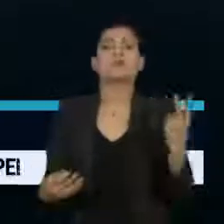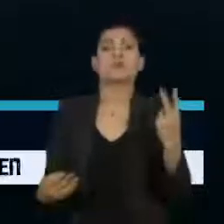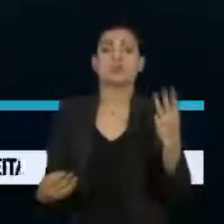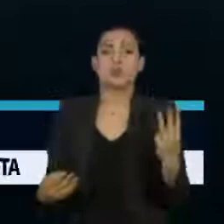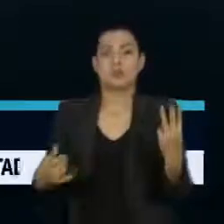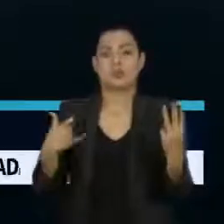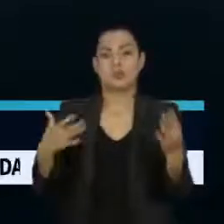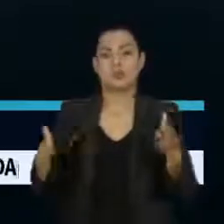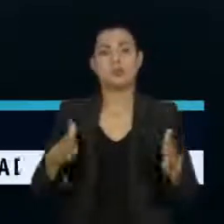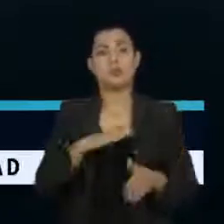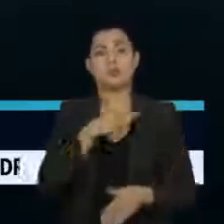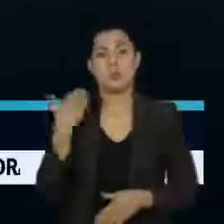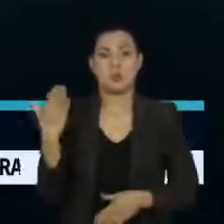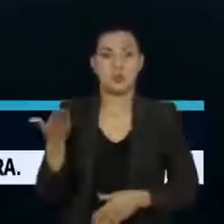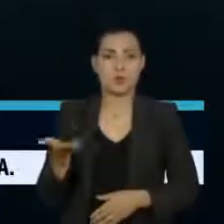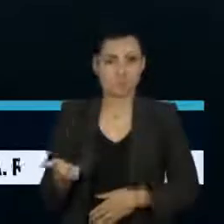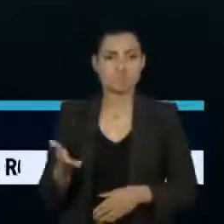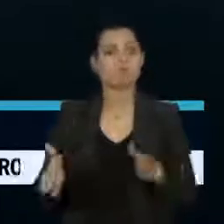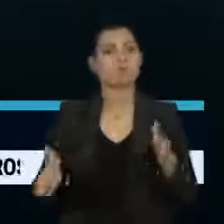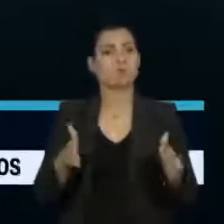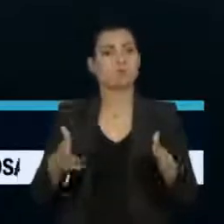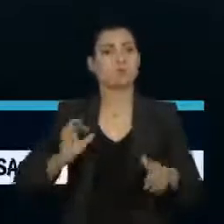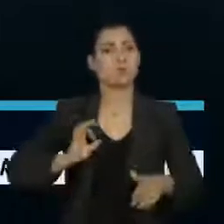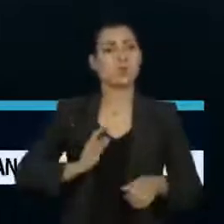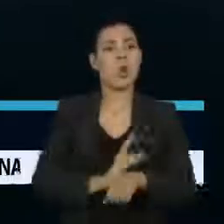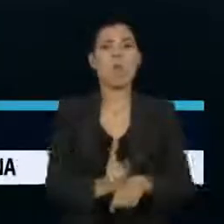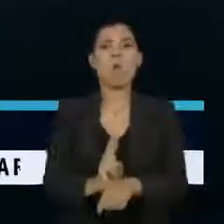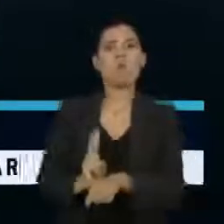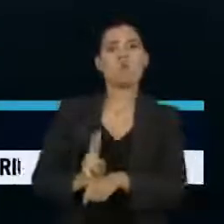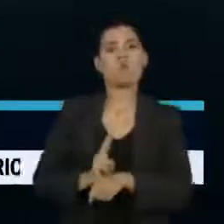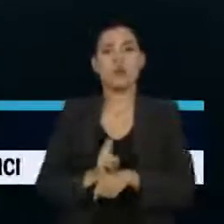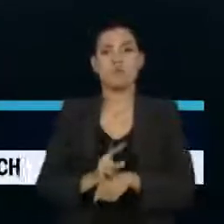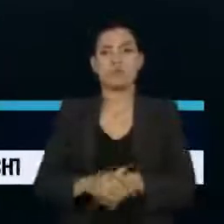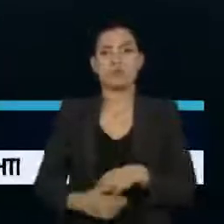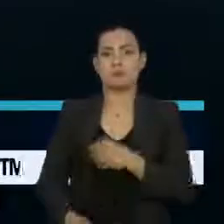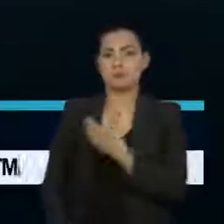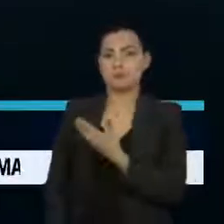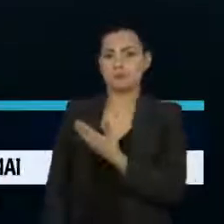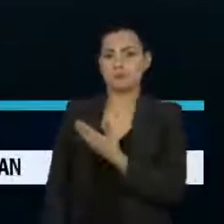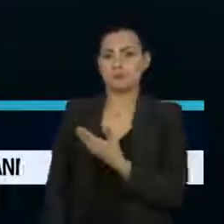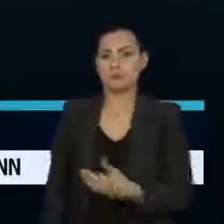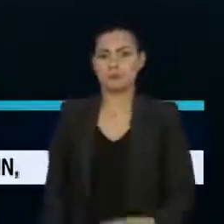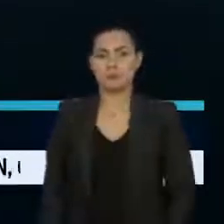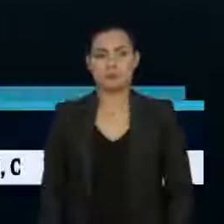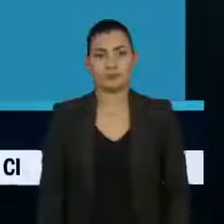23 anos morreram durante ação policial.